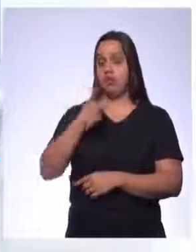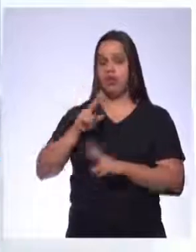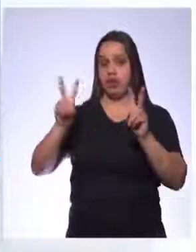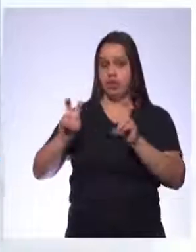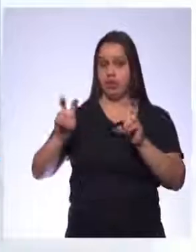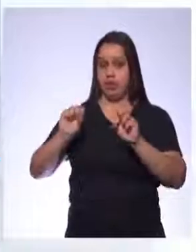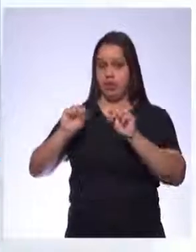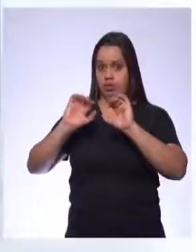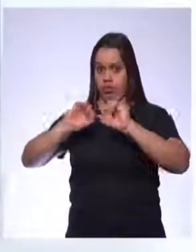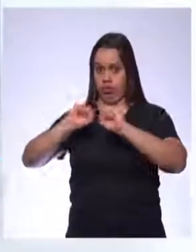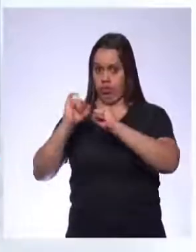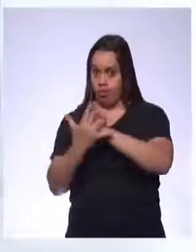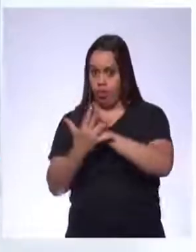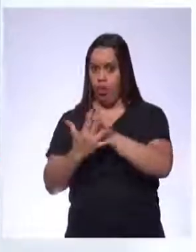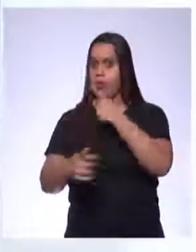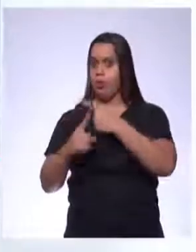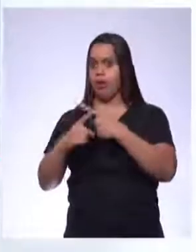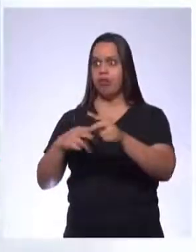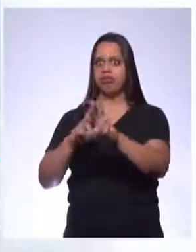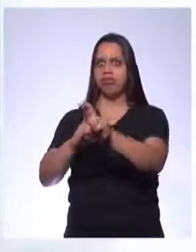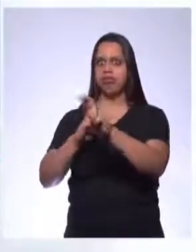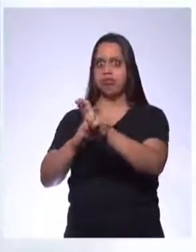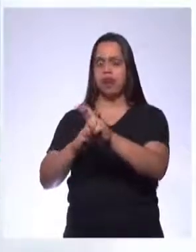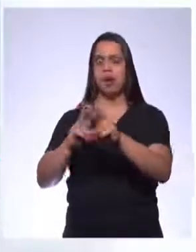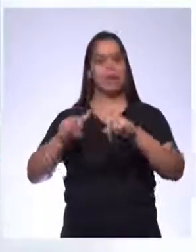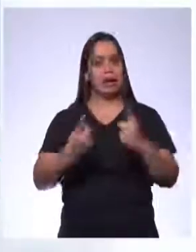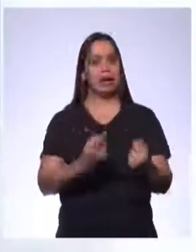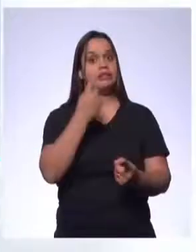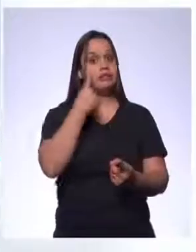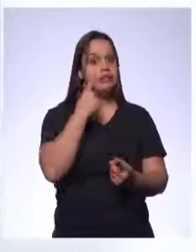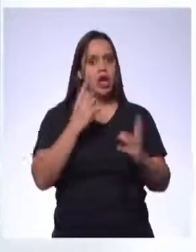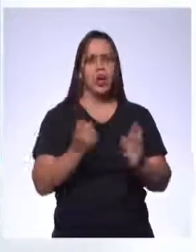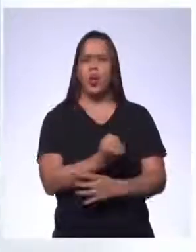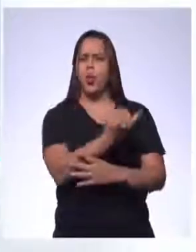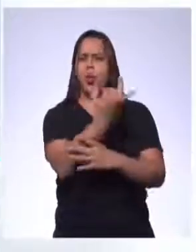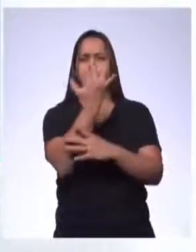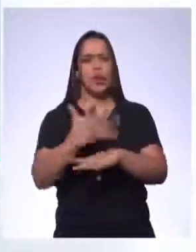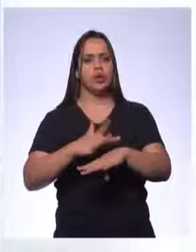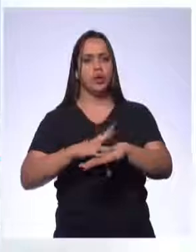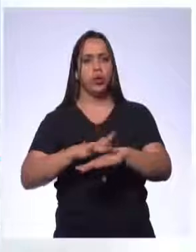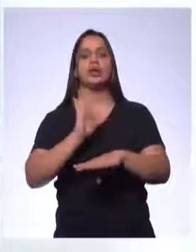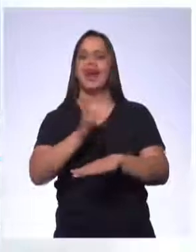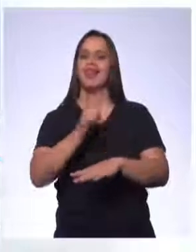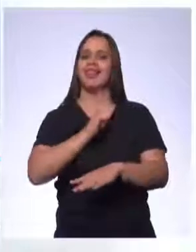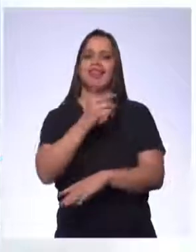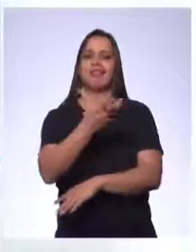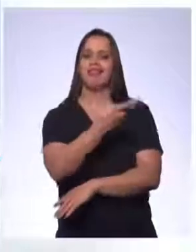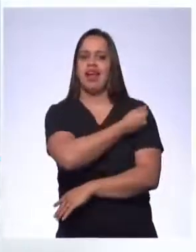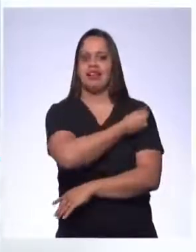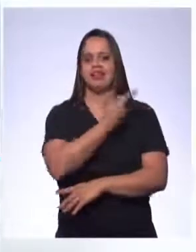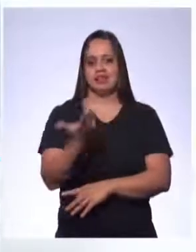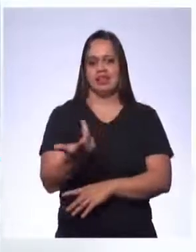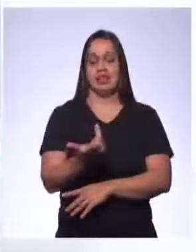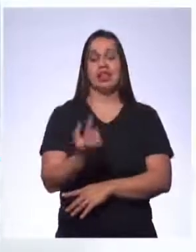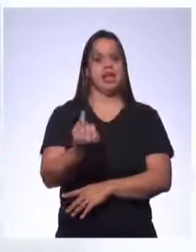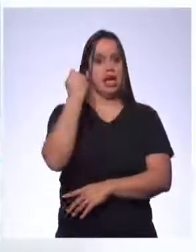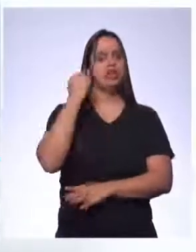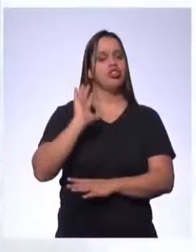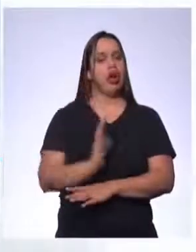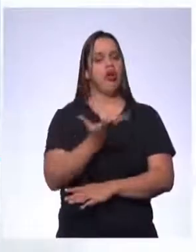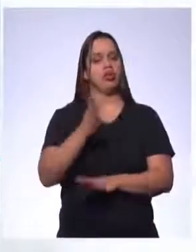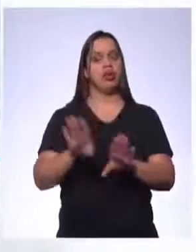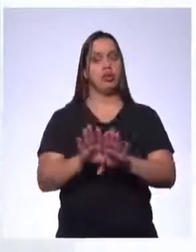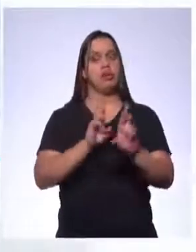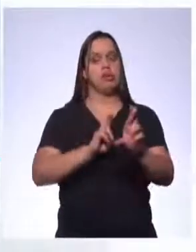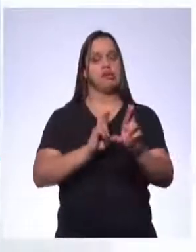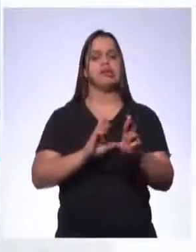olha quantas outras doenças aí a gente tem vacina que já se teve a mesma expectativa. Tá bom? Então, eu vou ficando por aqui.